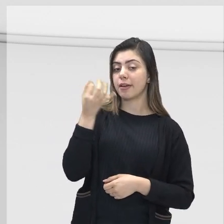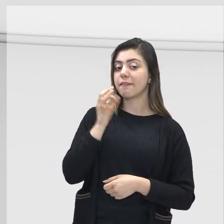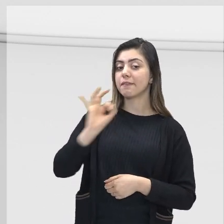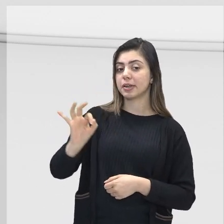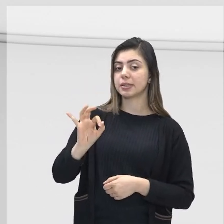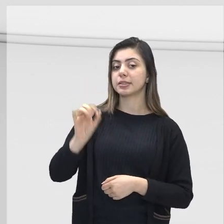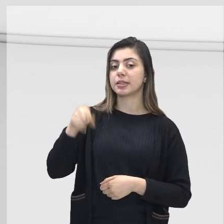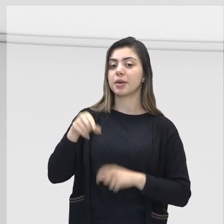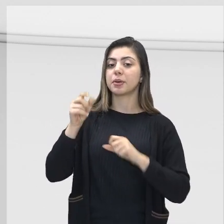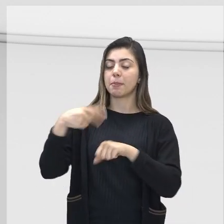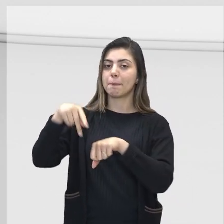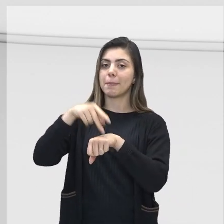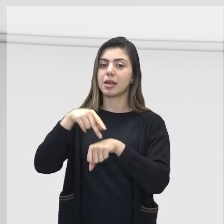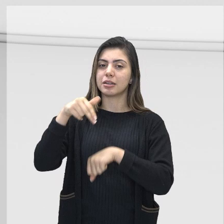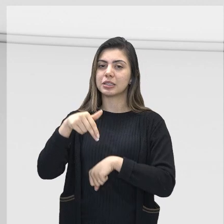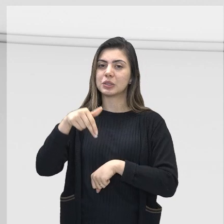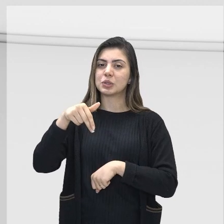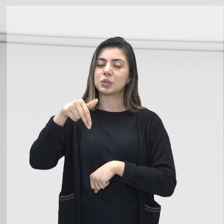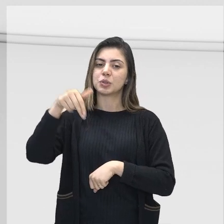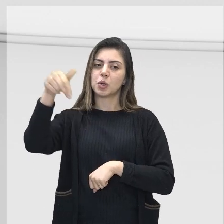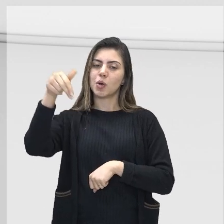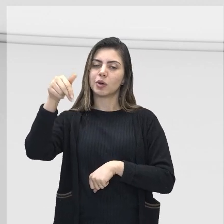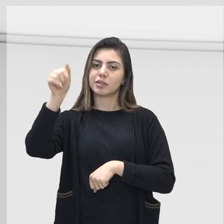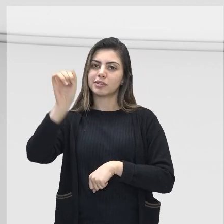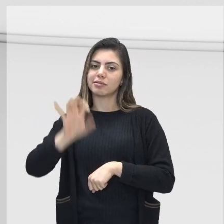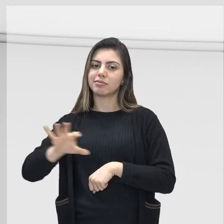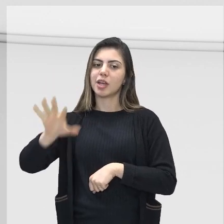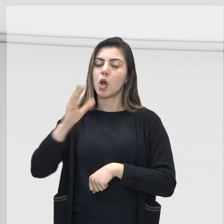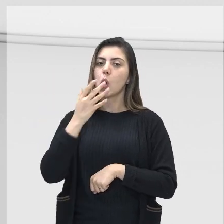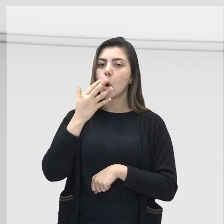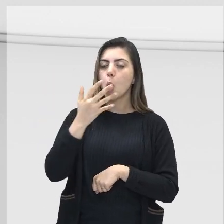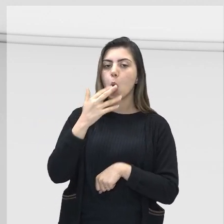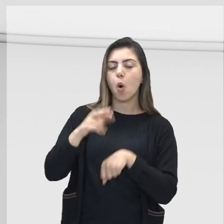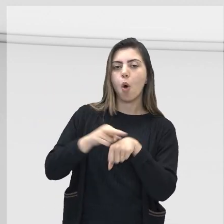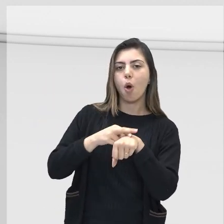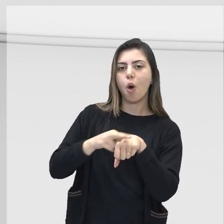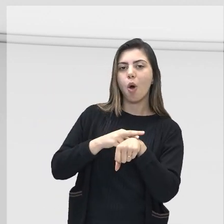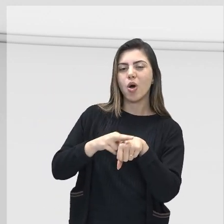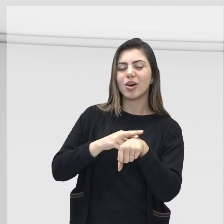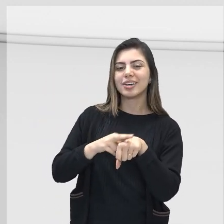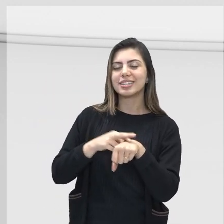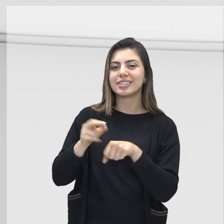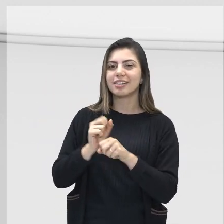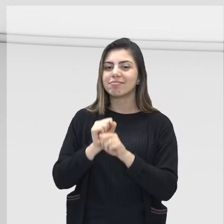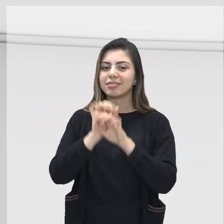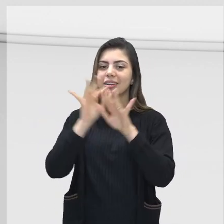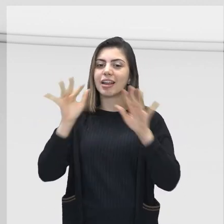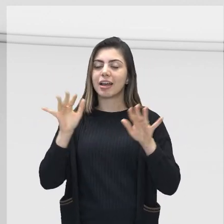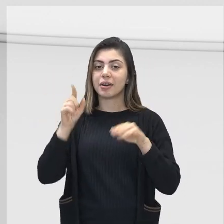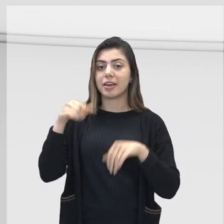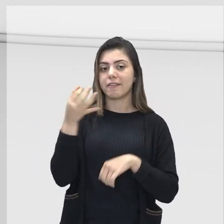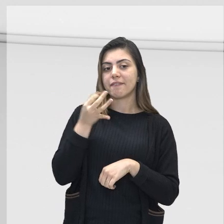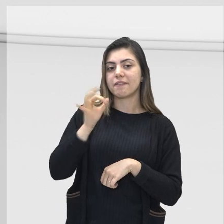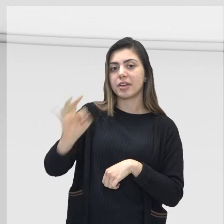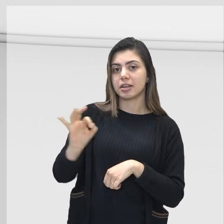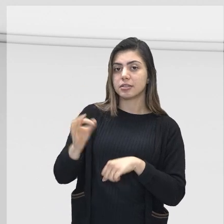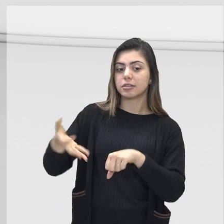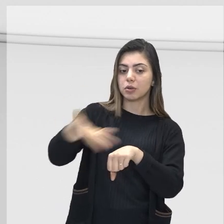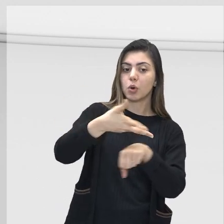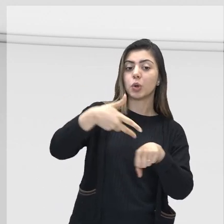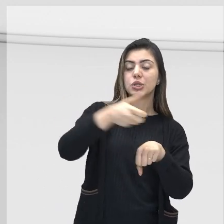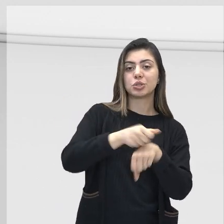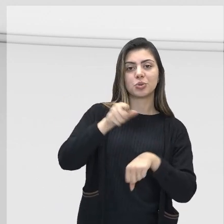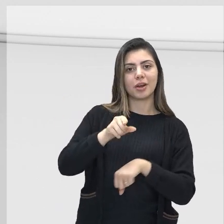essa região mais ao norte aqui, destacada num tom de rosa mais claro, né? Quando eu digo a França, tá? A região colonizada,